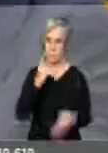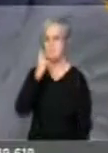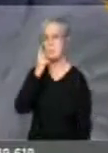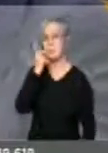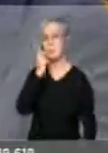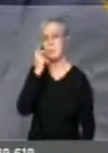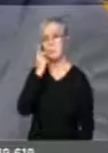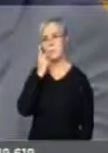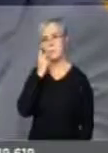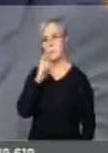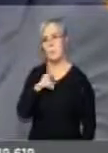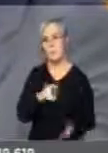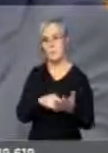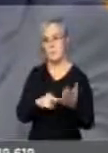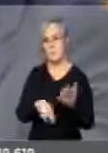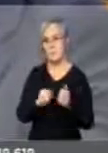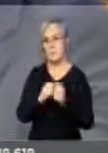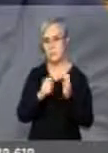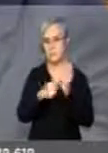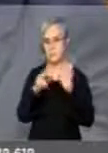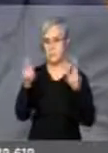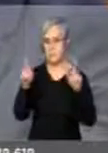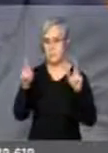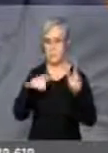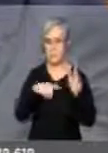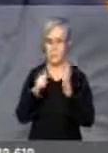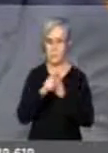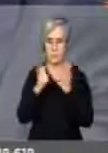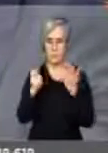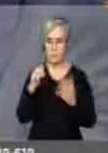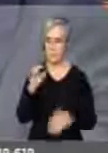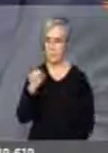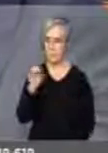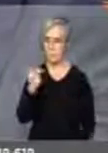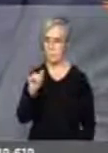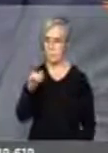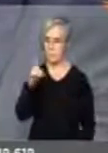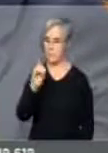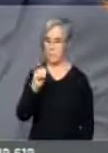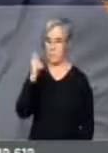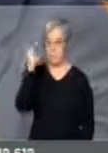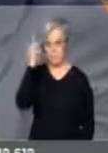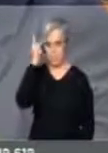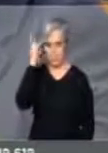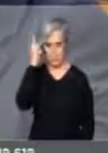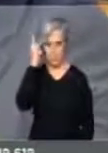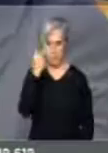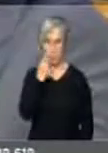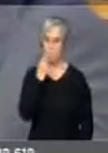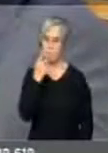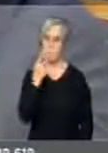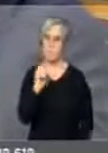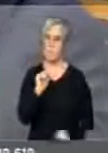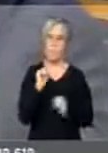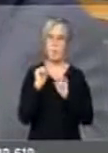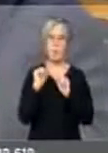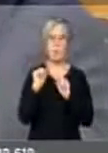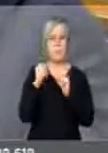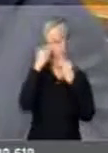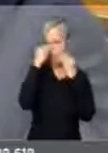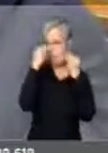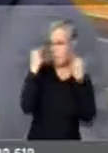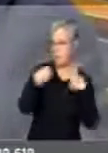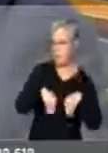Mauro, sobre essa questão da matéria que saiu hoje no Estado de São Paulo, no Estadão, falando do possível afrouxamento